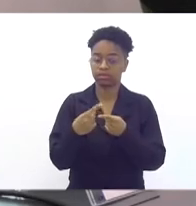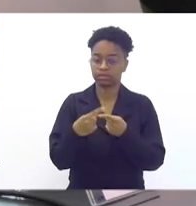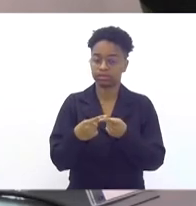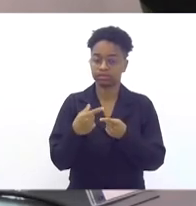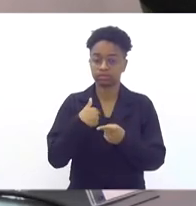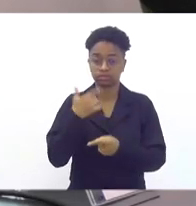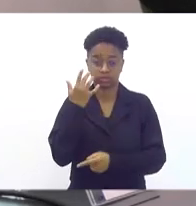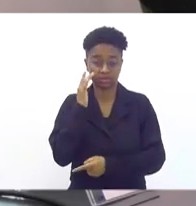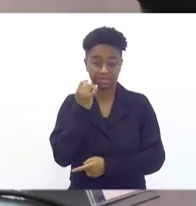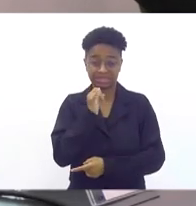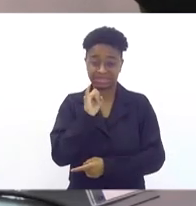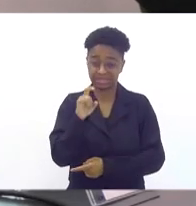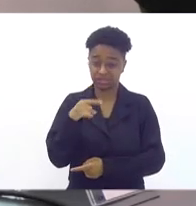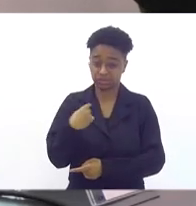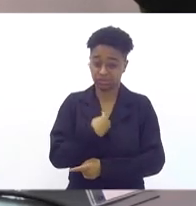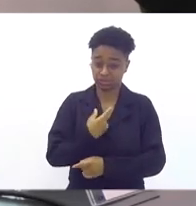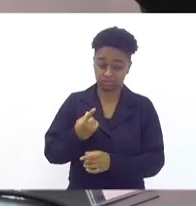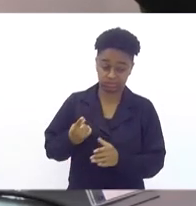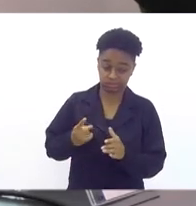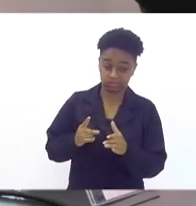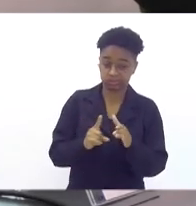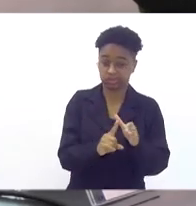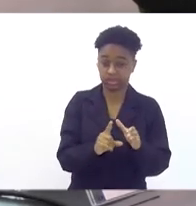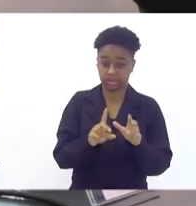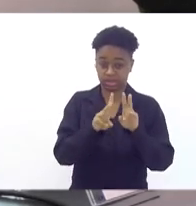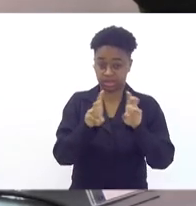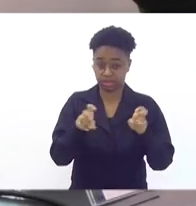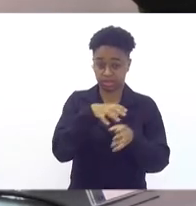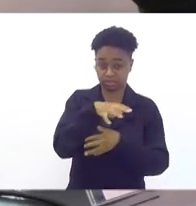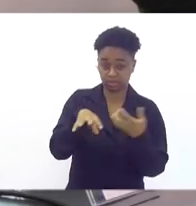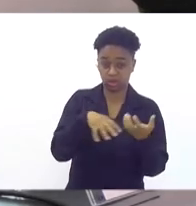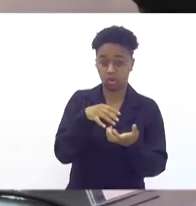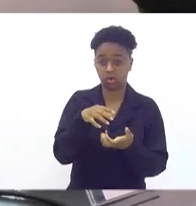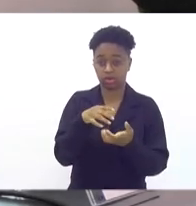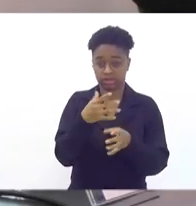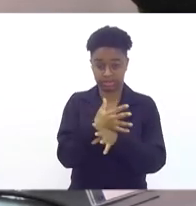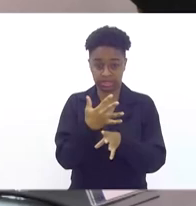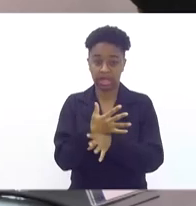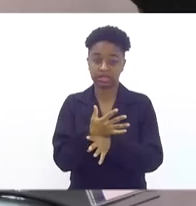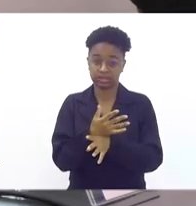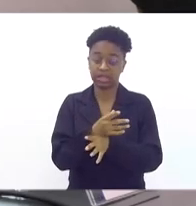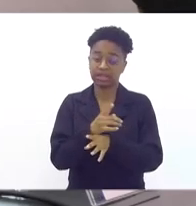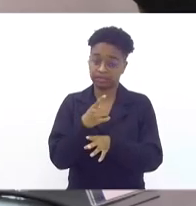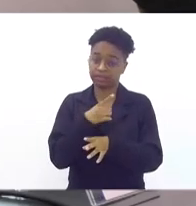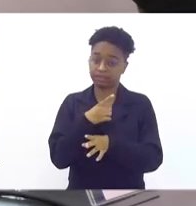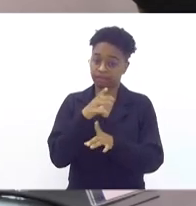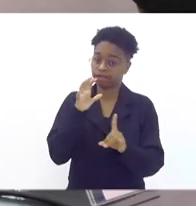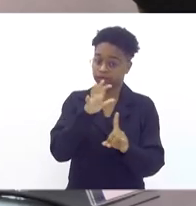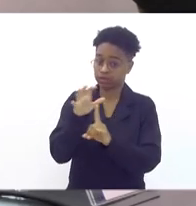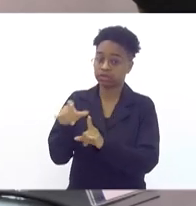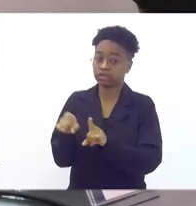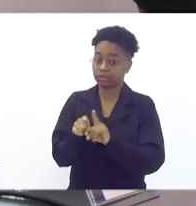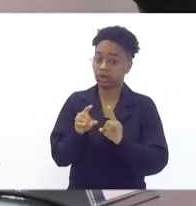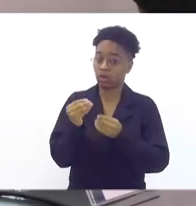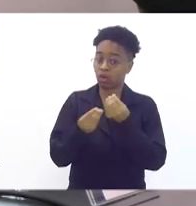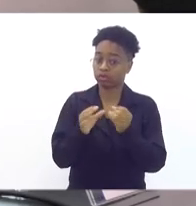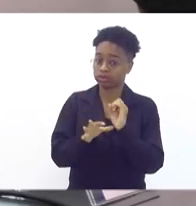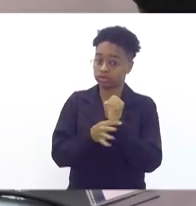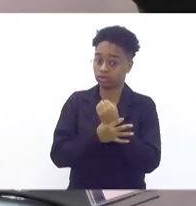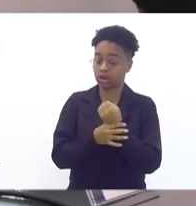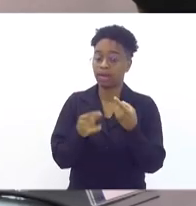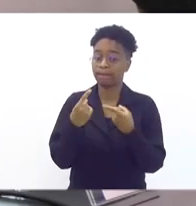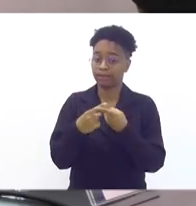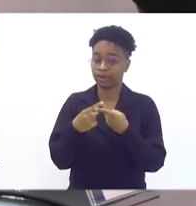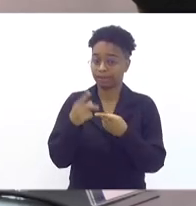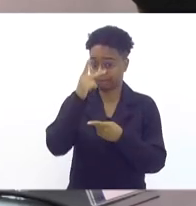quando a gente mexe em ordem a gente mexe com a nossa segurança vamos mexer vocês sabem disso a gente já tá travando uma guerra onde as pessoas